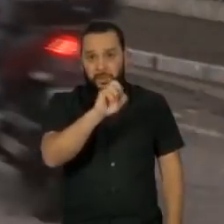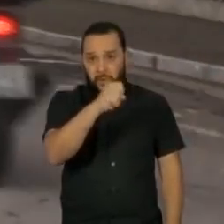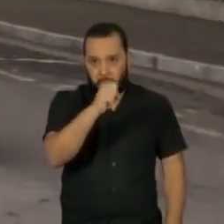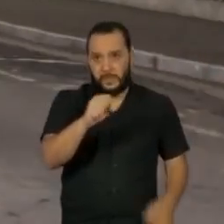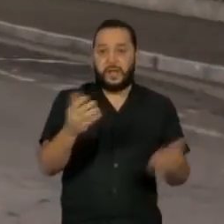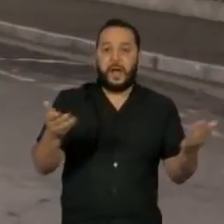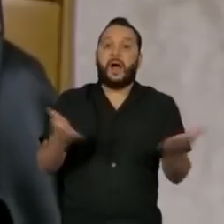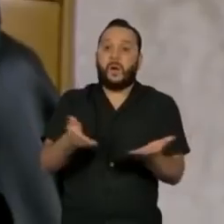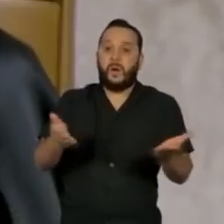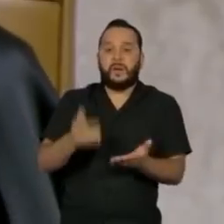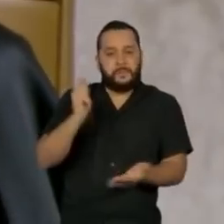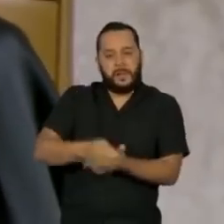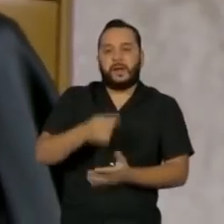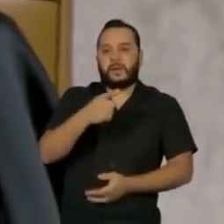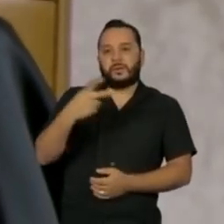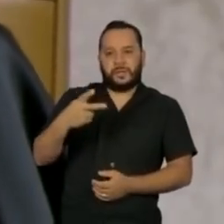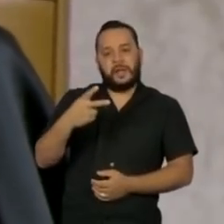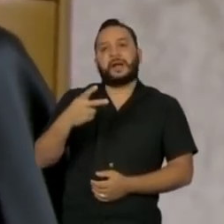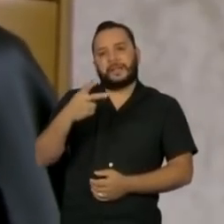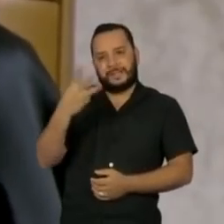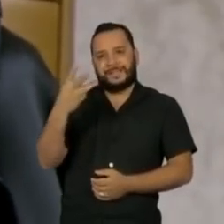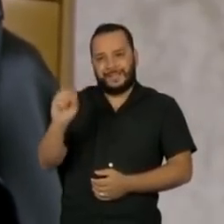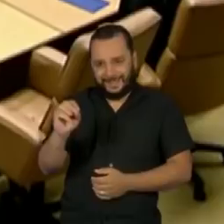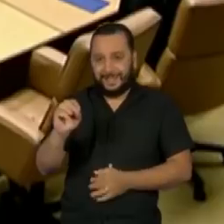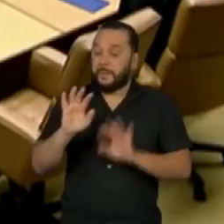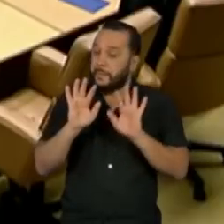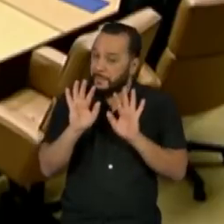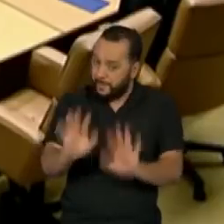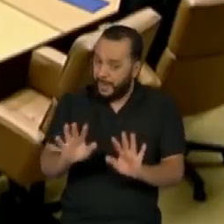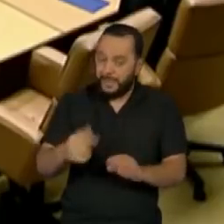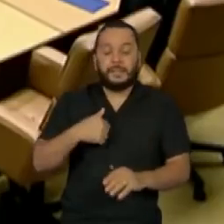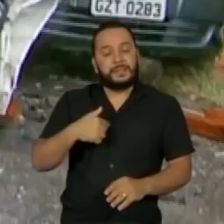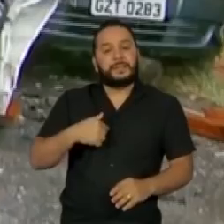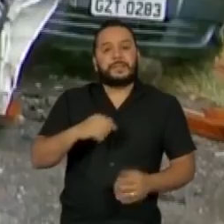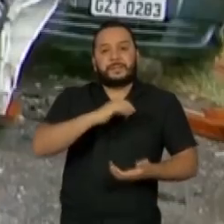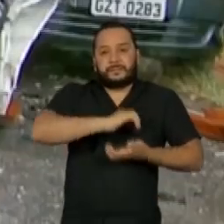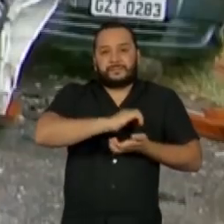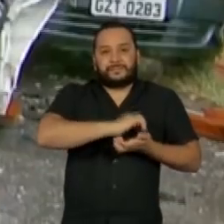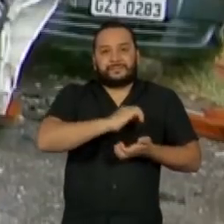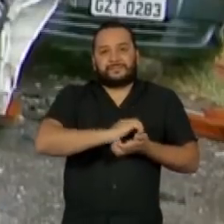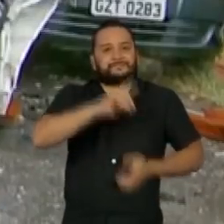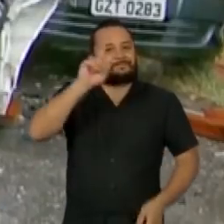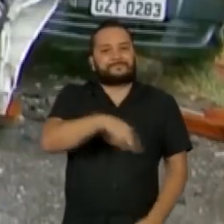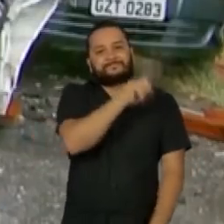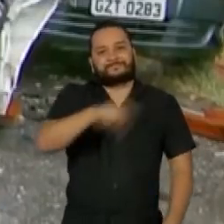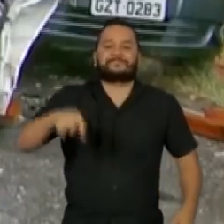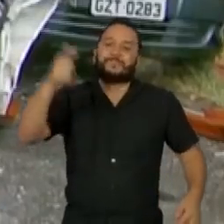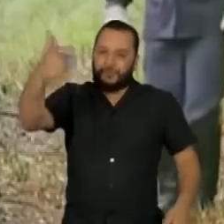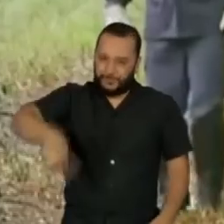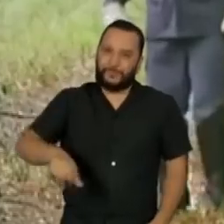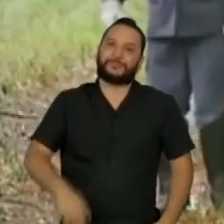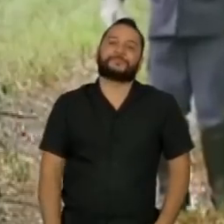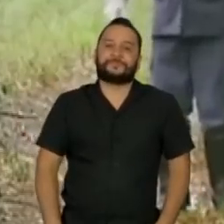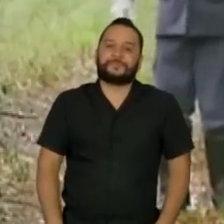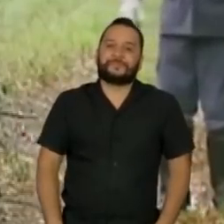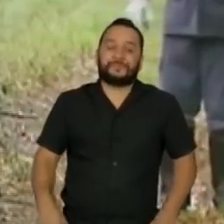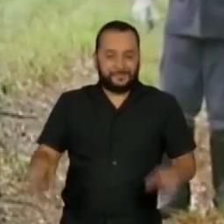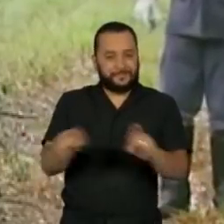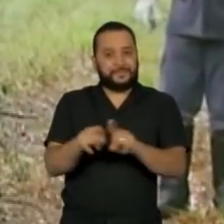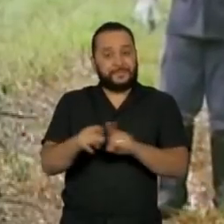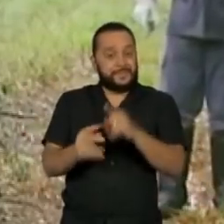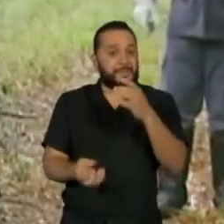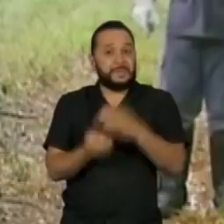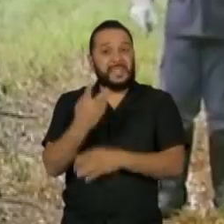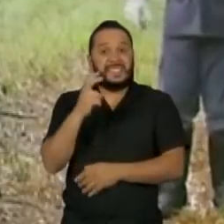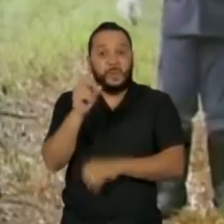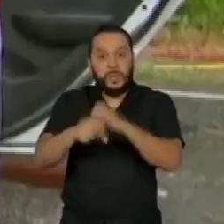R$ 12,30. Mas, novamente, a decisão foi derrubada pelo Supremo. Criado há quase 50 anos, o DPVAT serve para